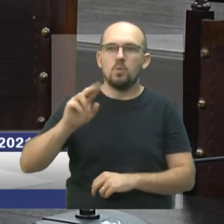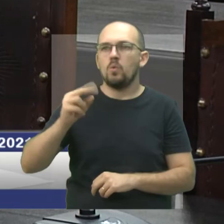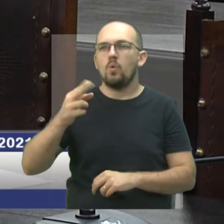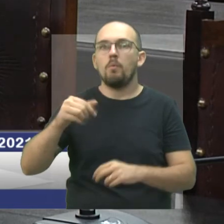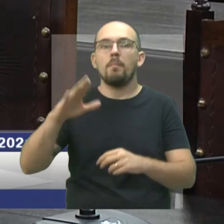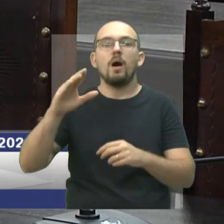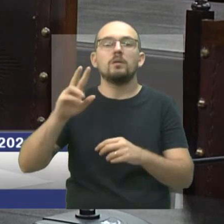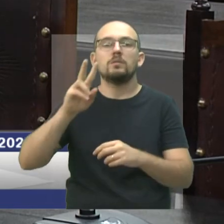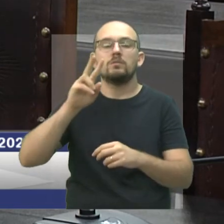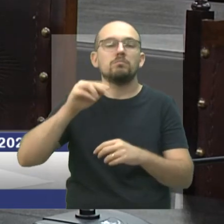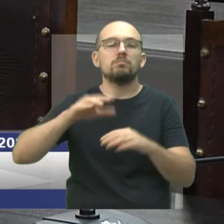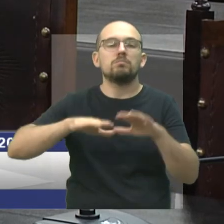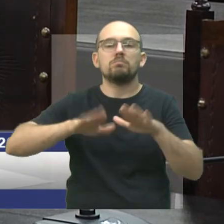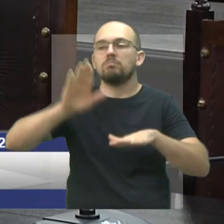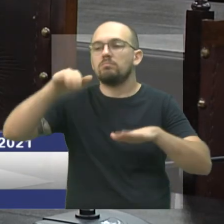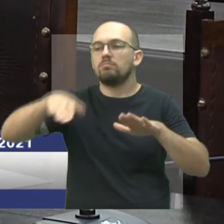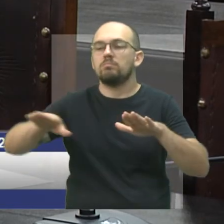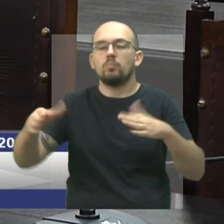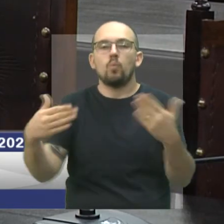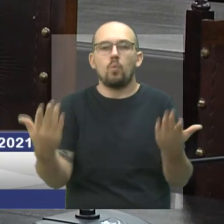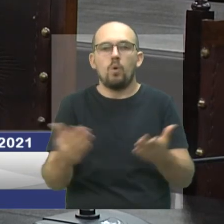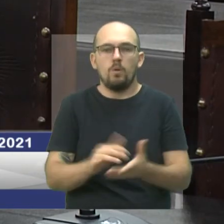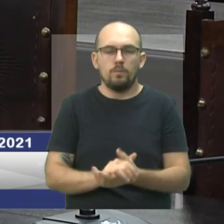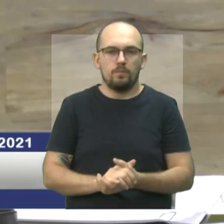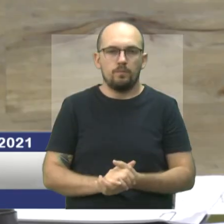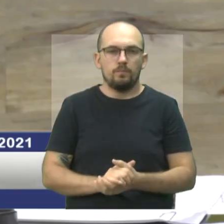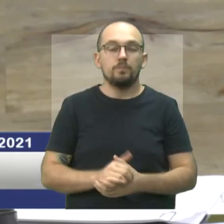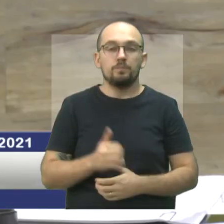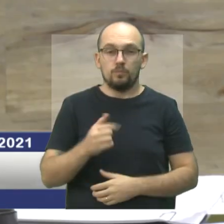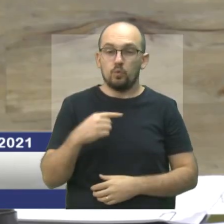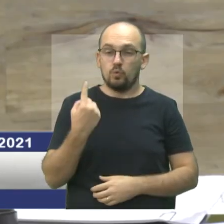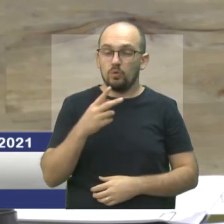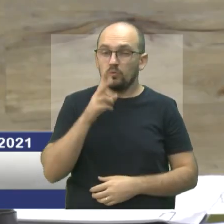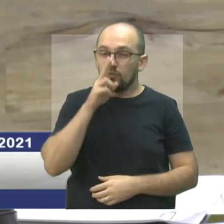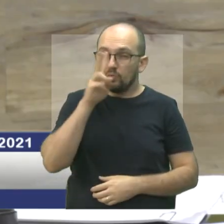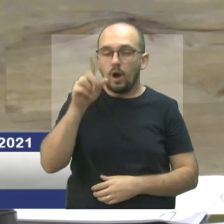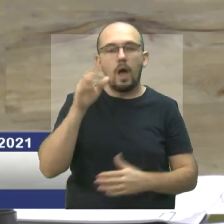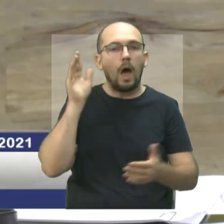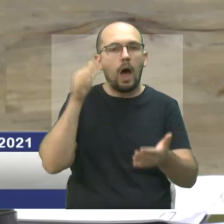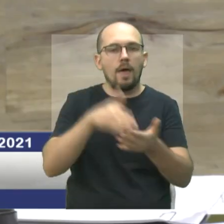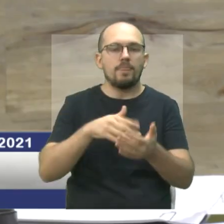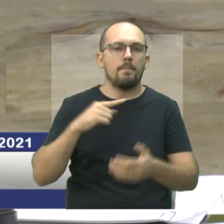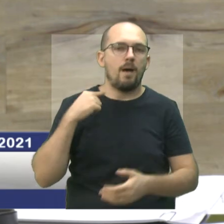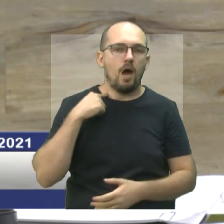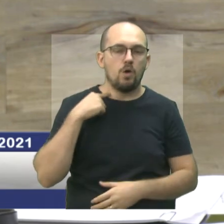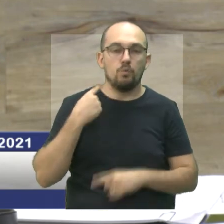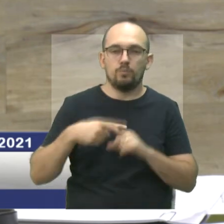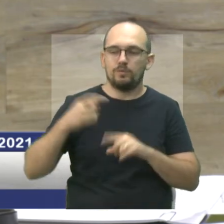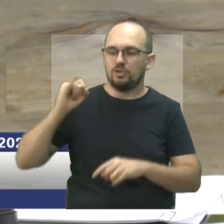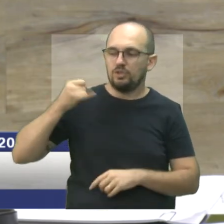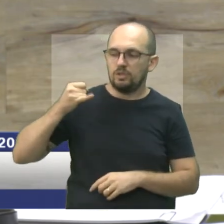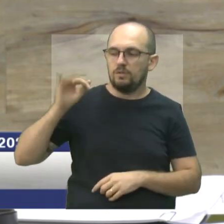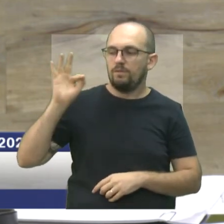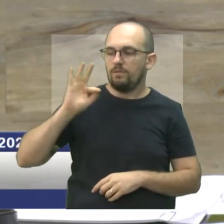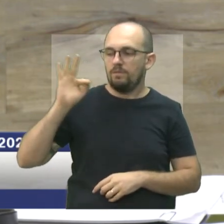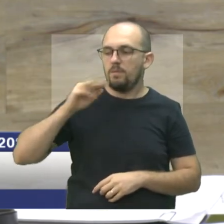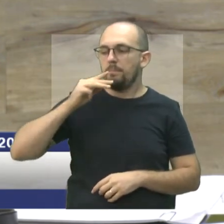como é que se dá esse comportamento? O nosso forte de arrecadação é até maio, porque janeiro, fevereiro e março tem o